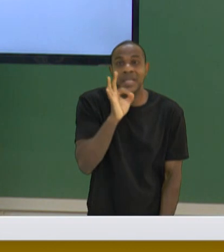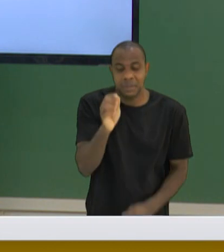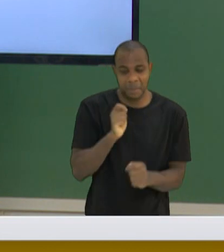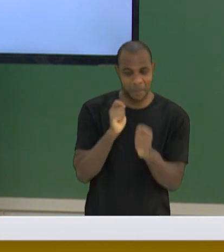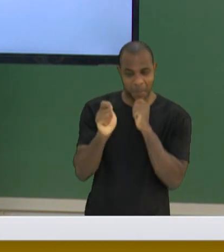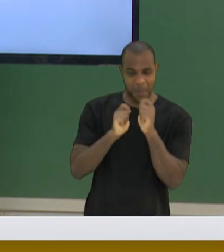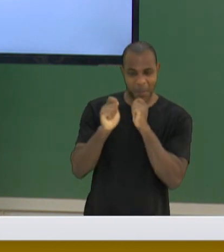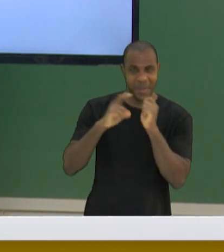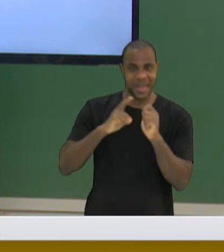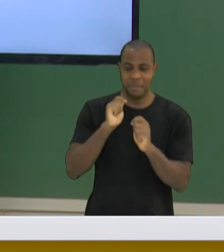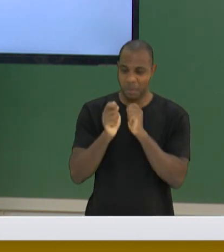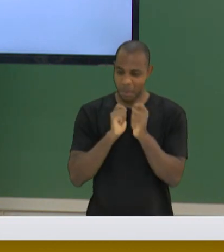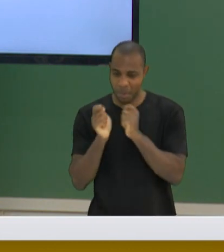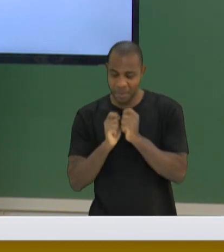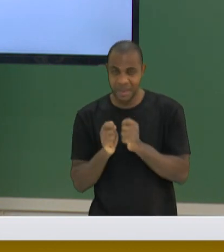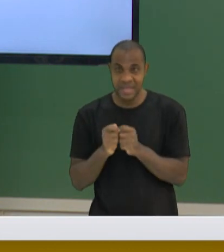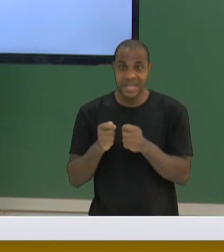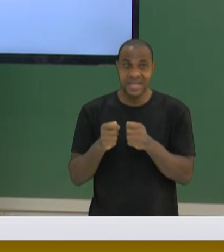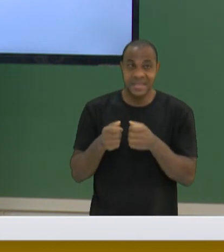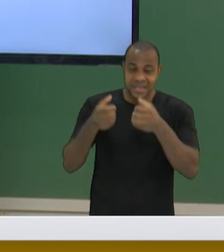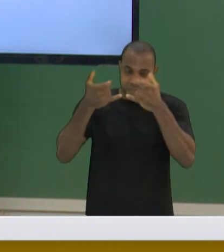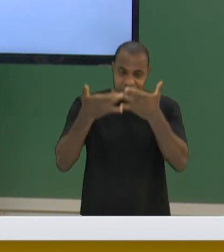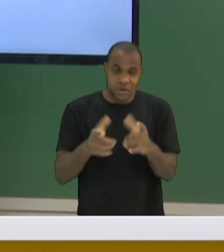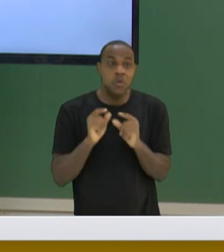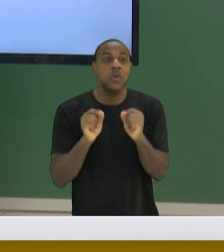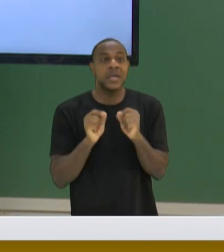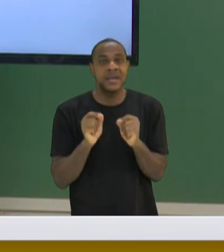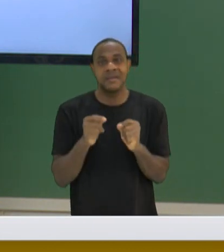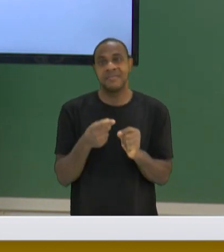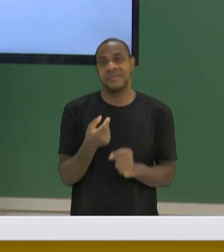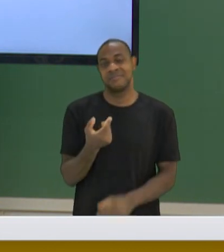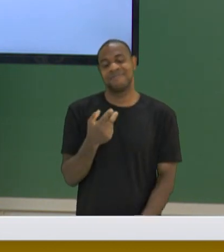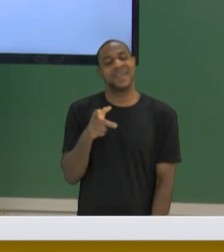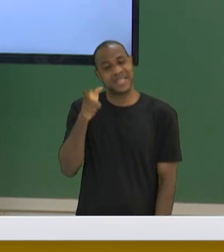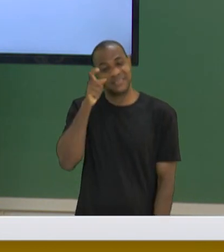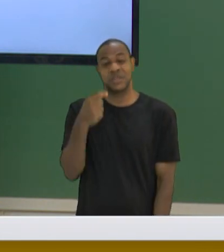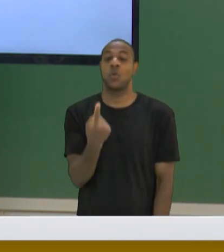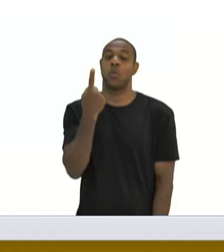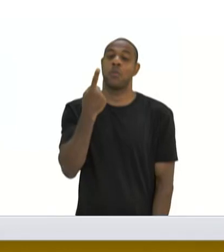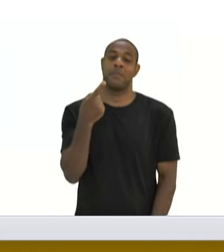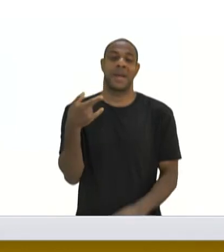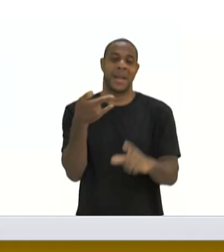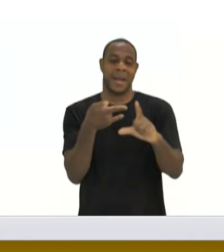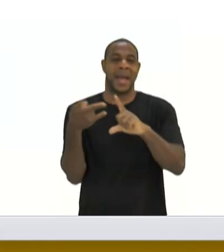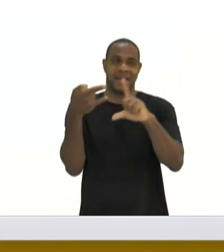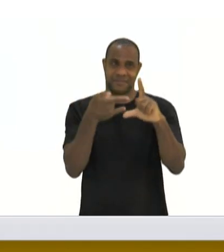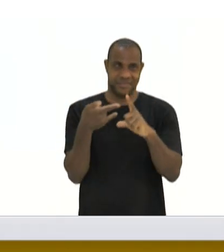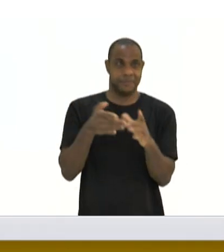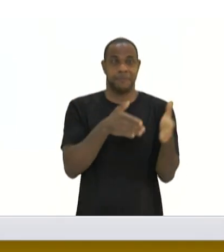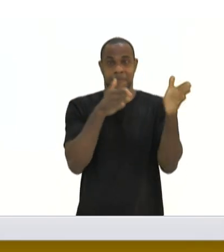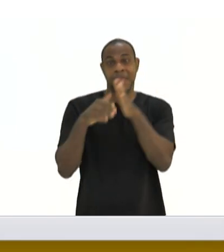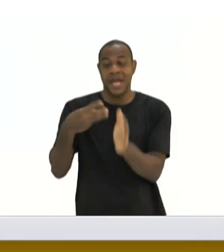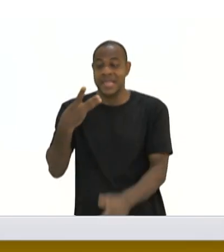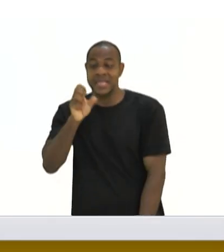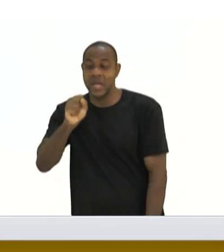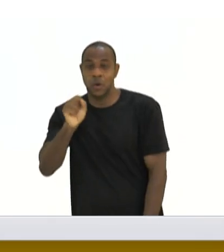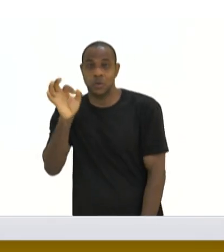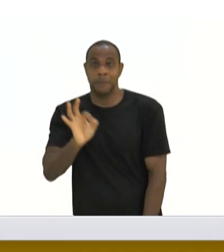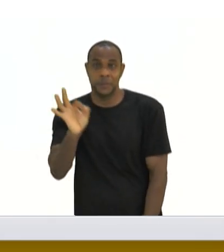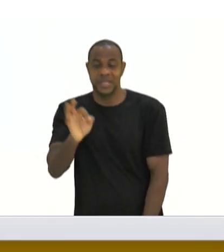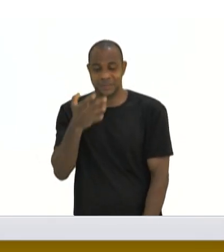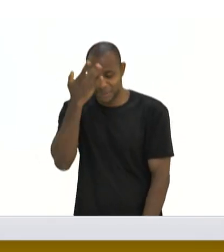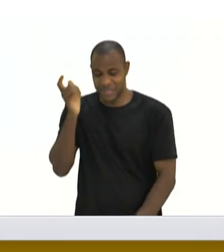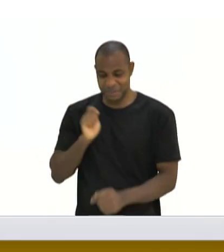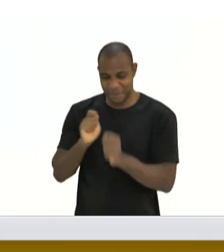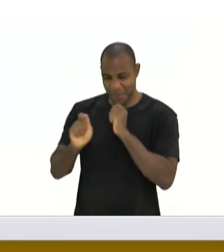entrevistados falaram que viram pelo menos uma life 38 por cento dos entrevistados